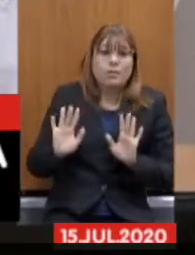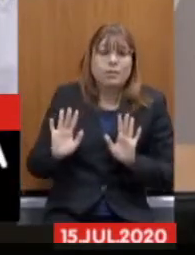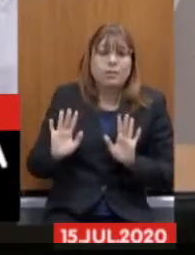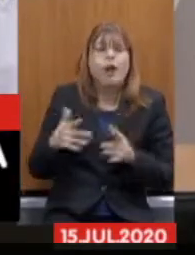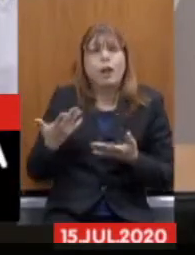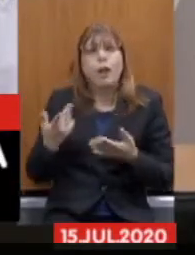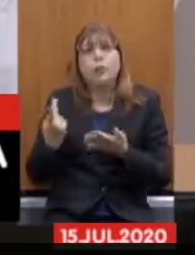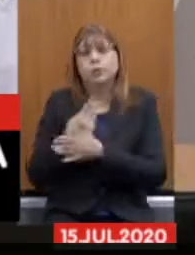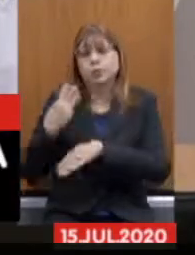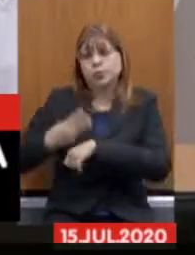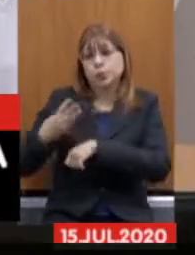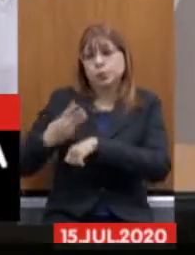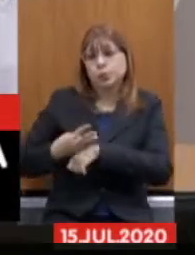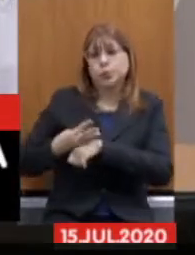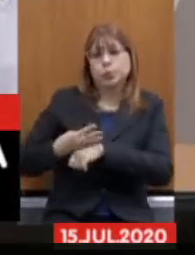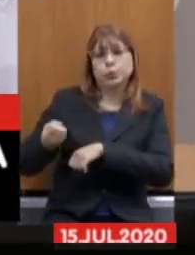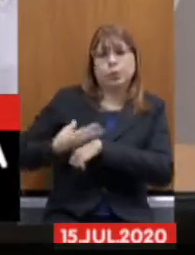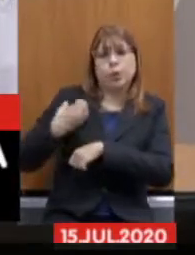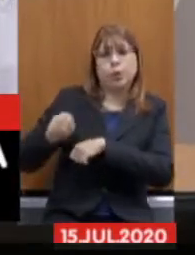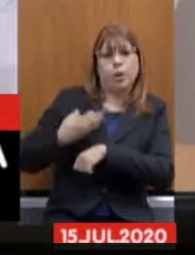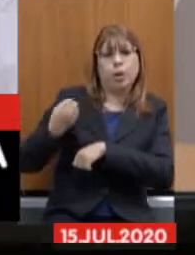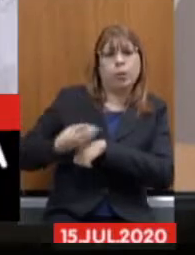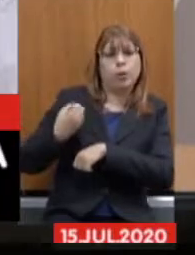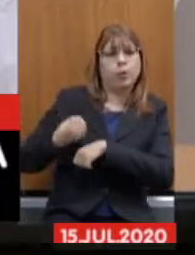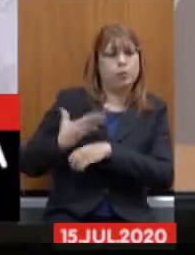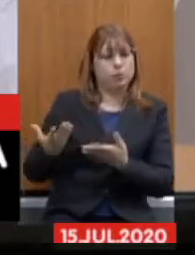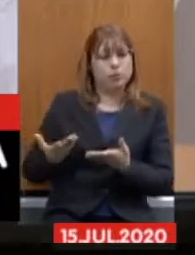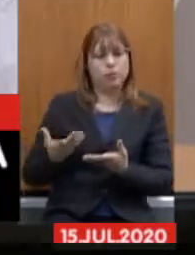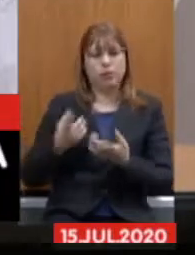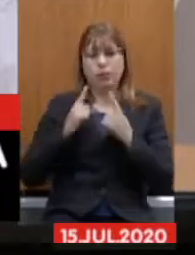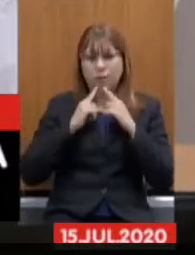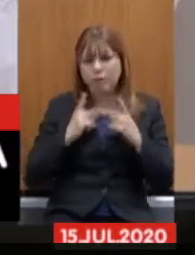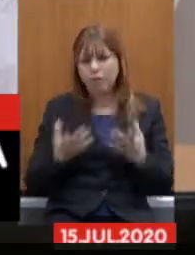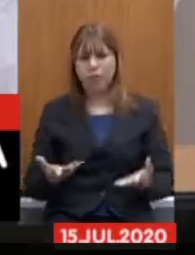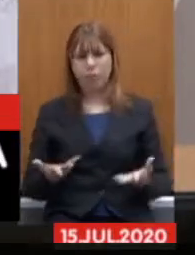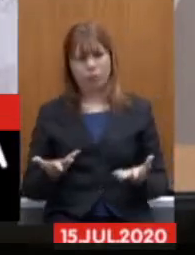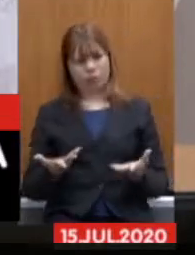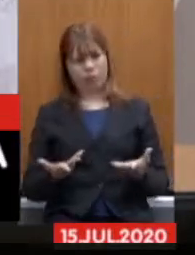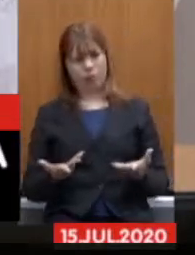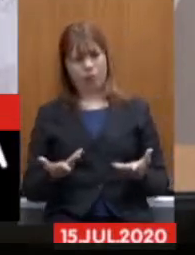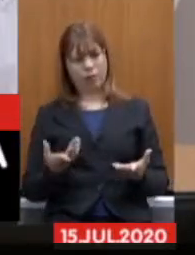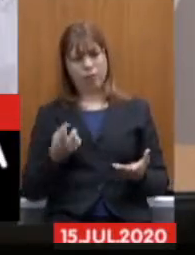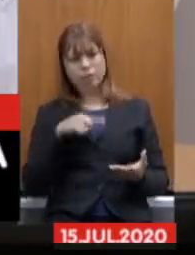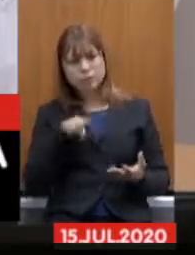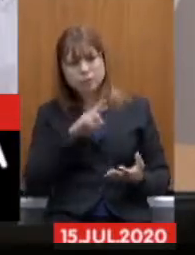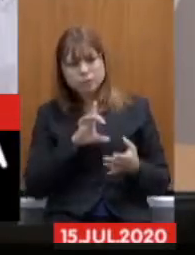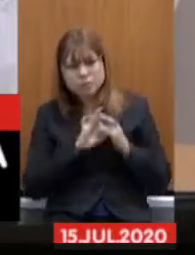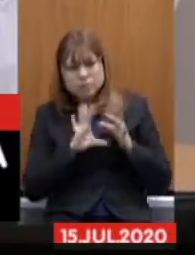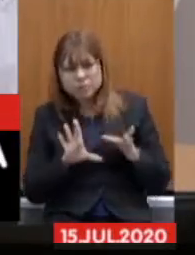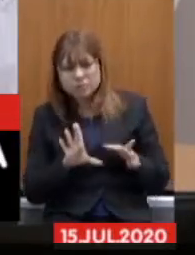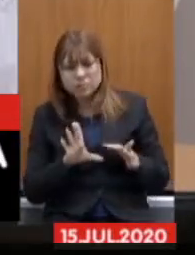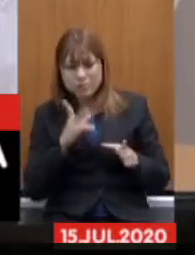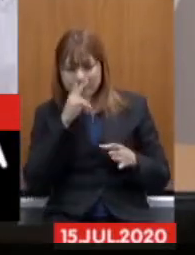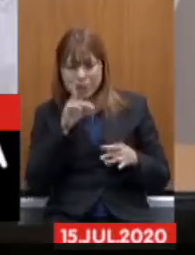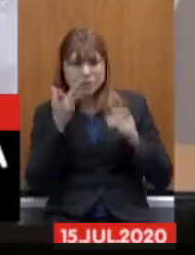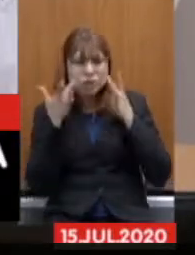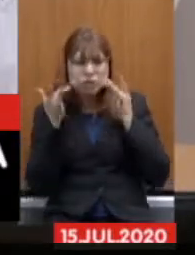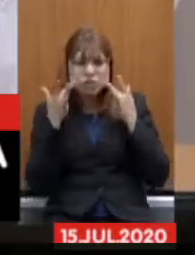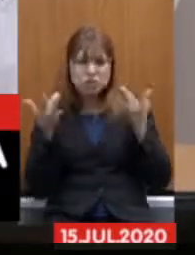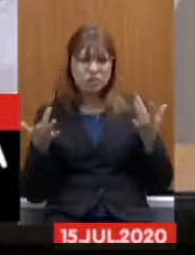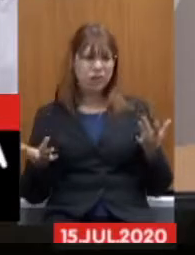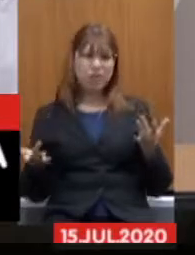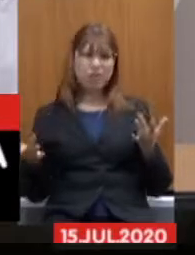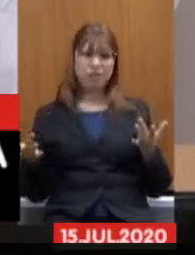whatsapp certo algumas críticas de participação dizendo ali vocês vão legitimam teatro